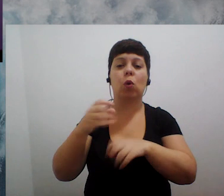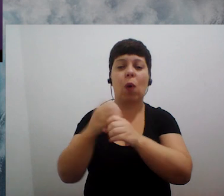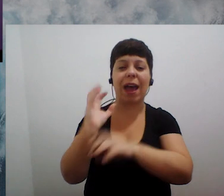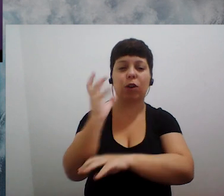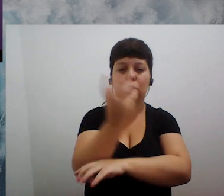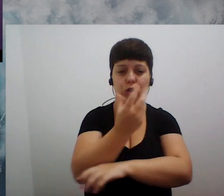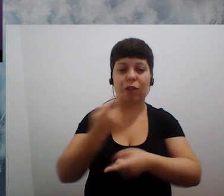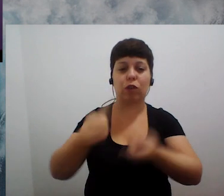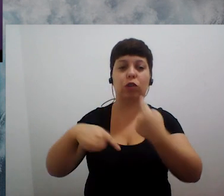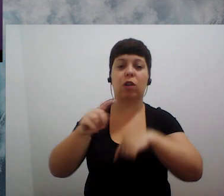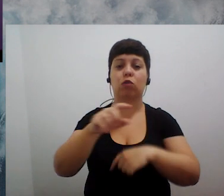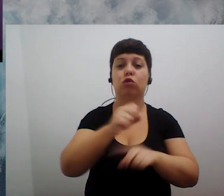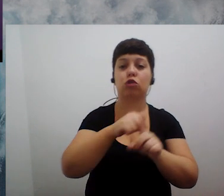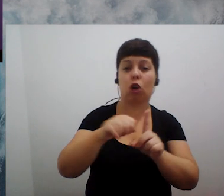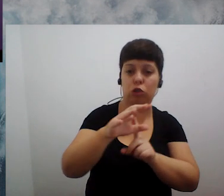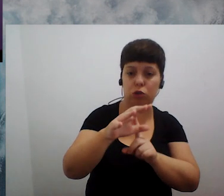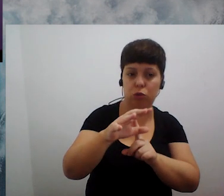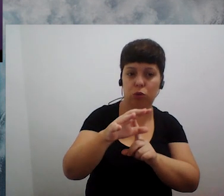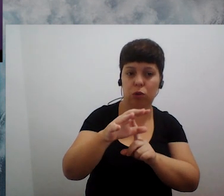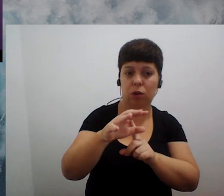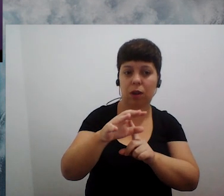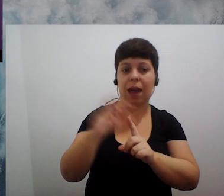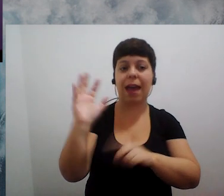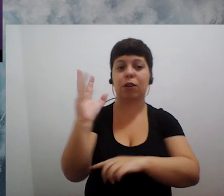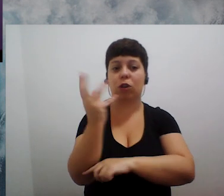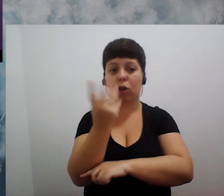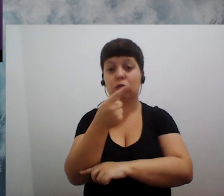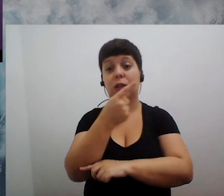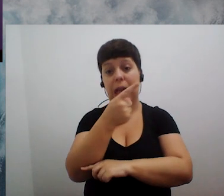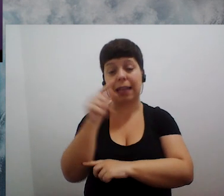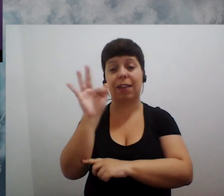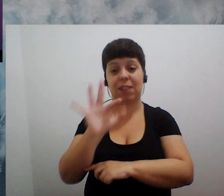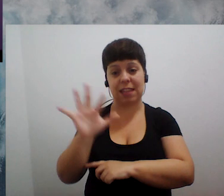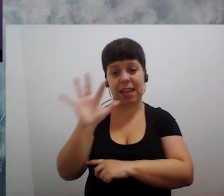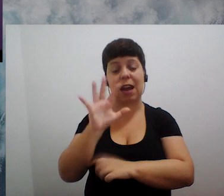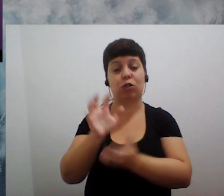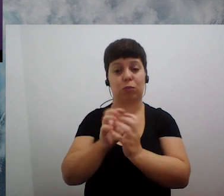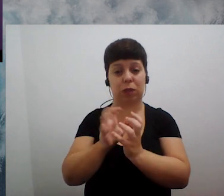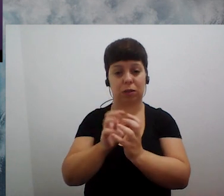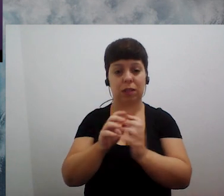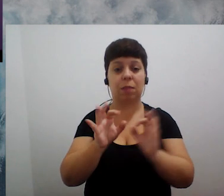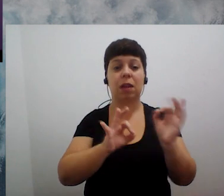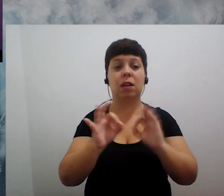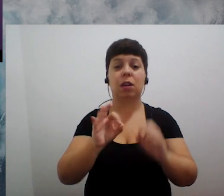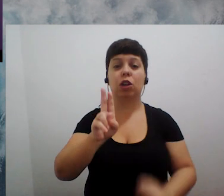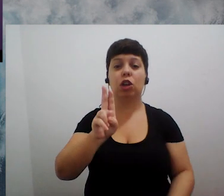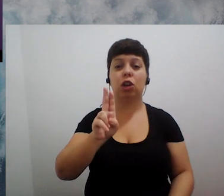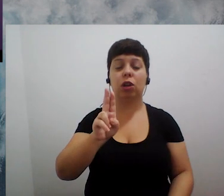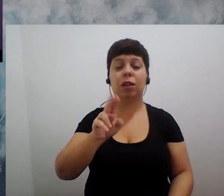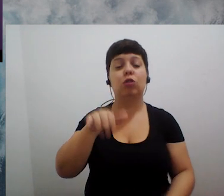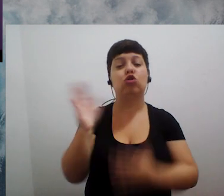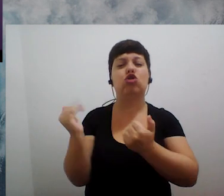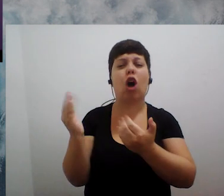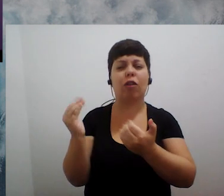e Evolução de Sistemas Socioecológicos da Federal de Pernambuco. Atua como mobilizadora de redes no